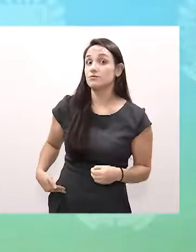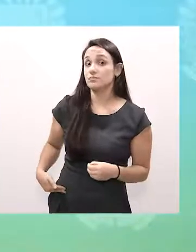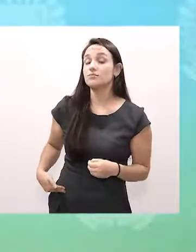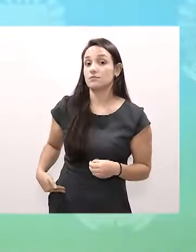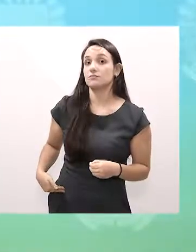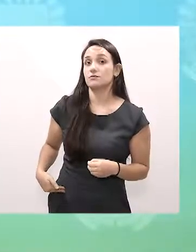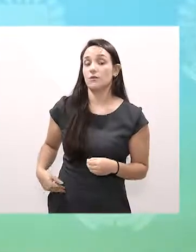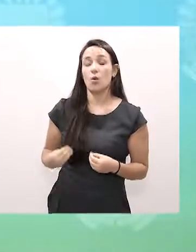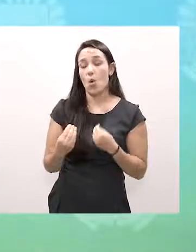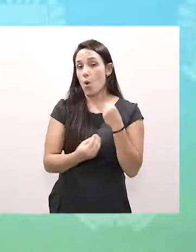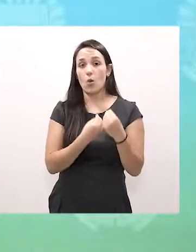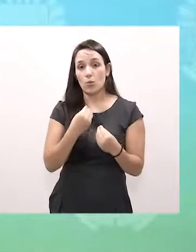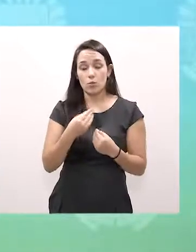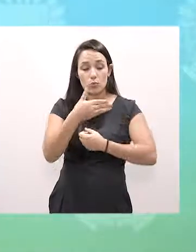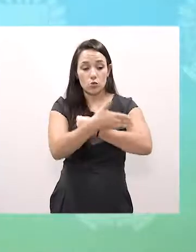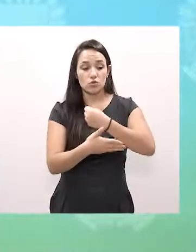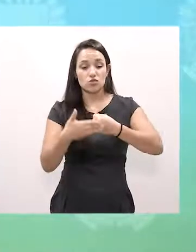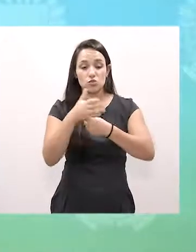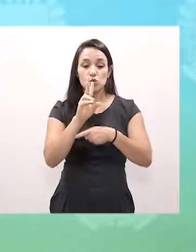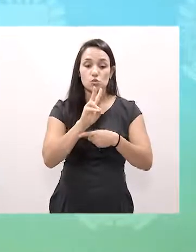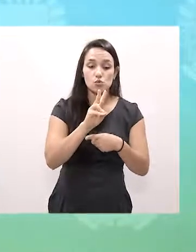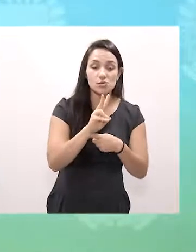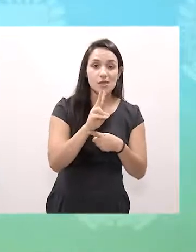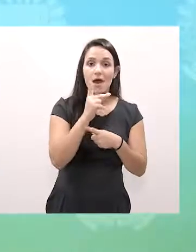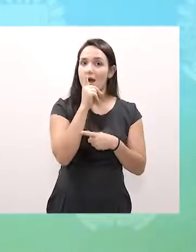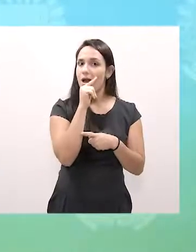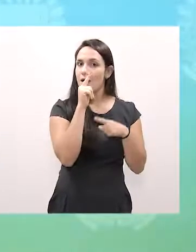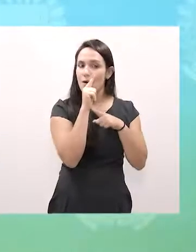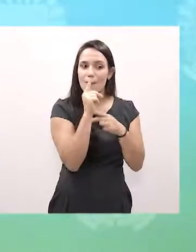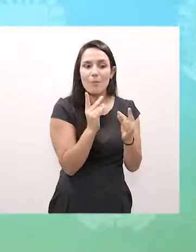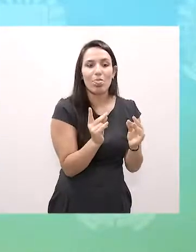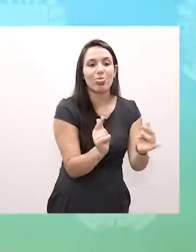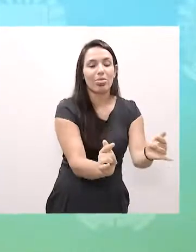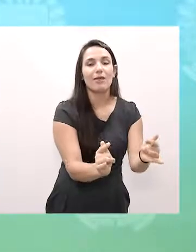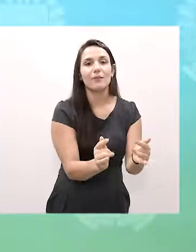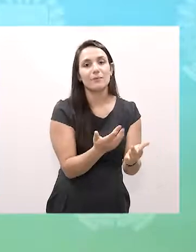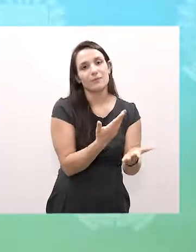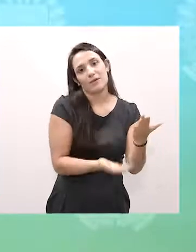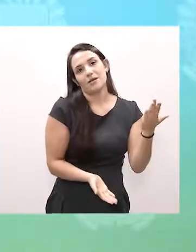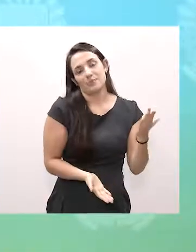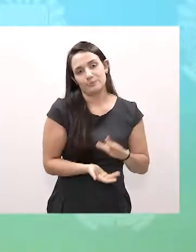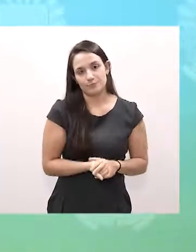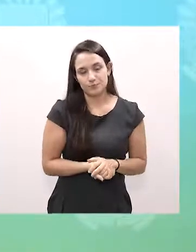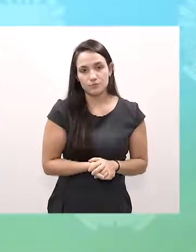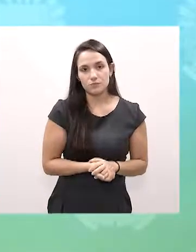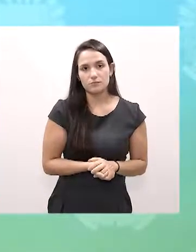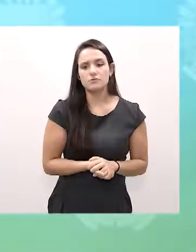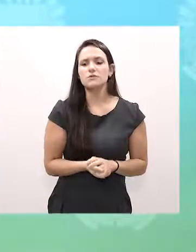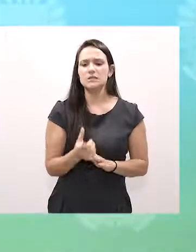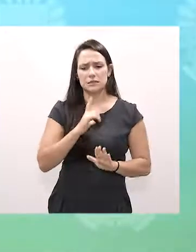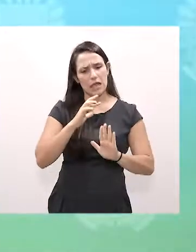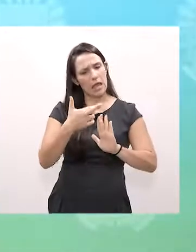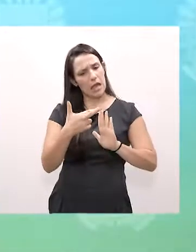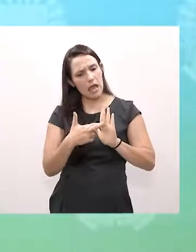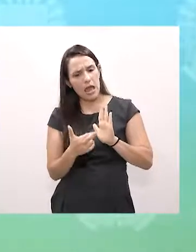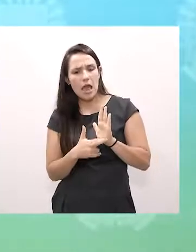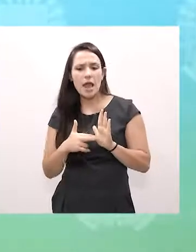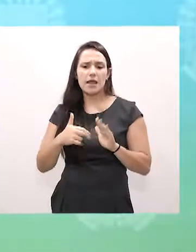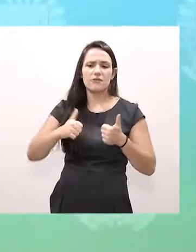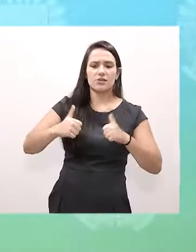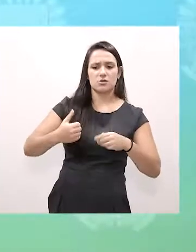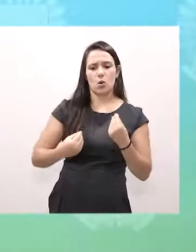estratégias governamentais mesmo, para poder proteger e que a água nunca falte. Ter os parâmetros, ter